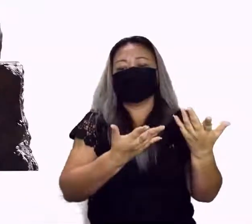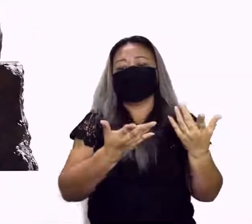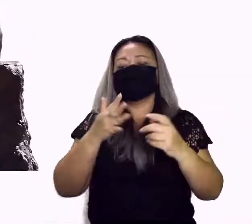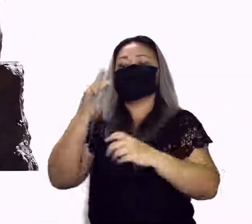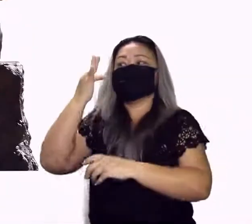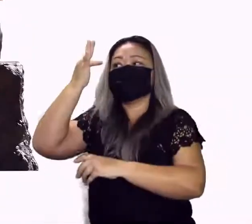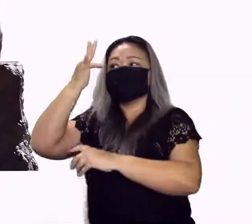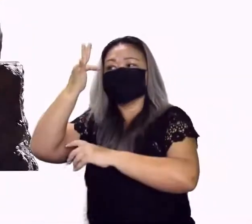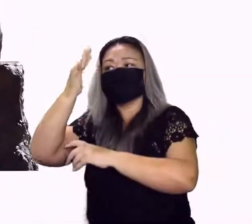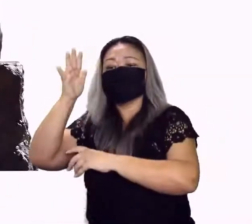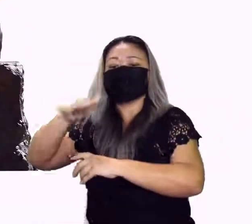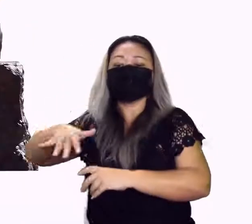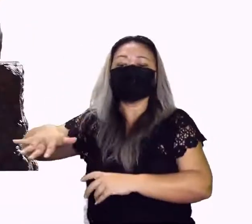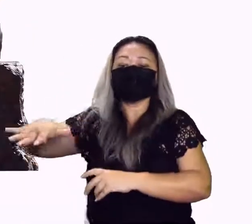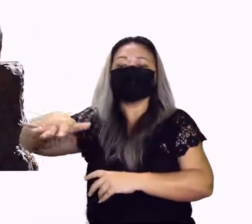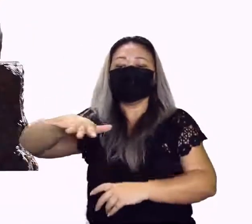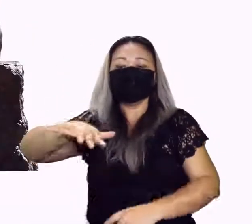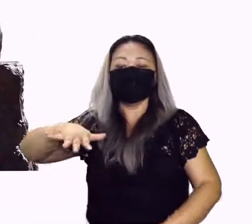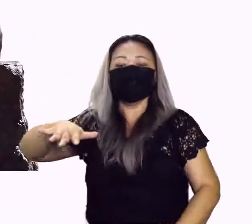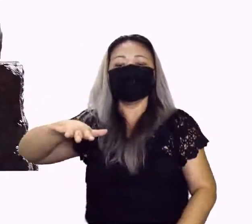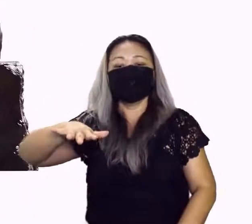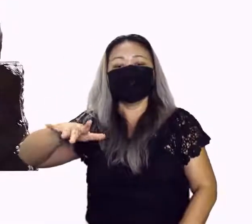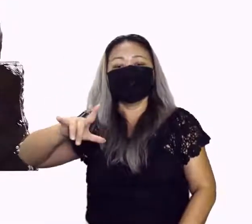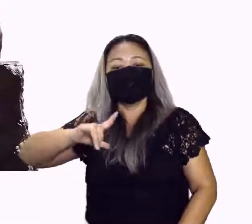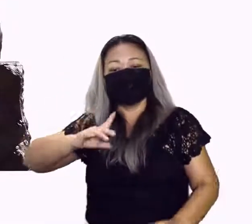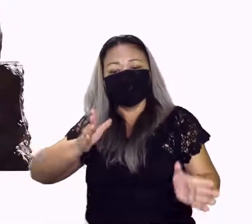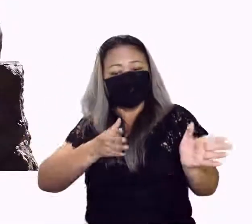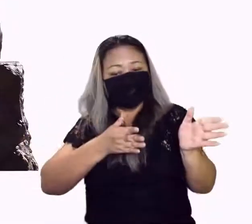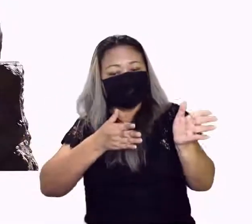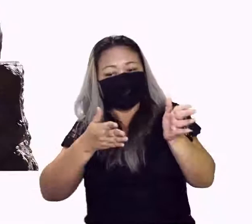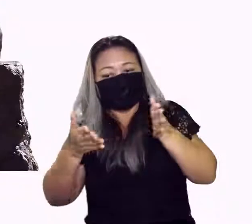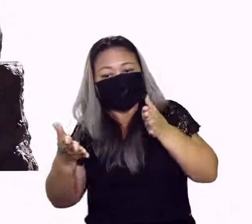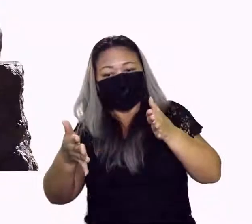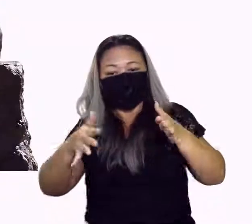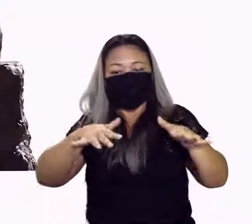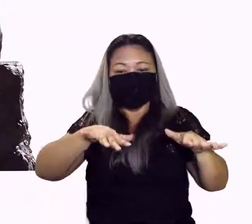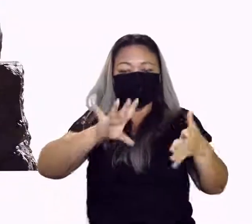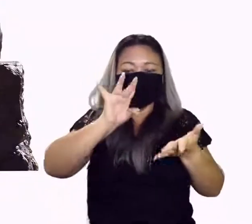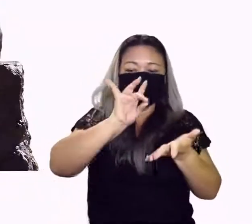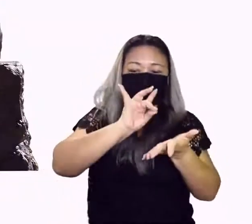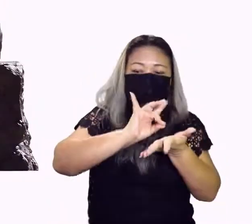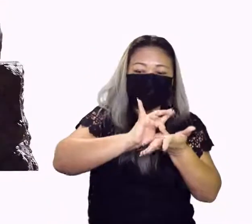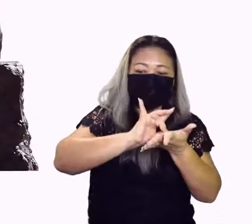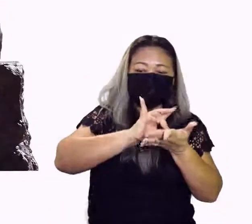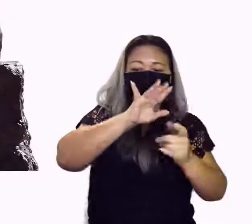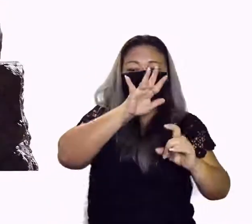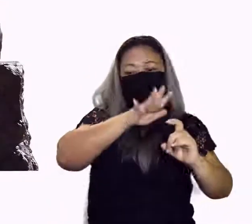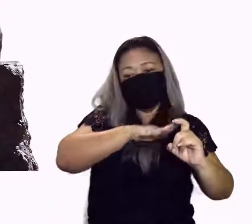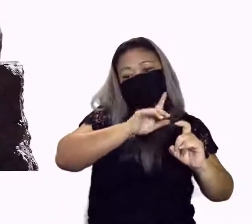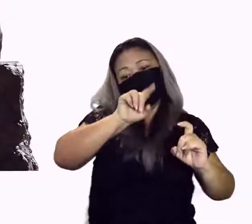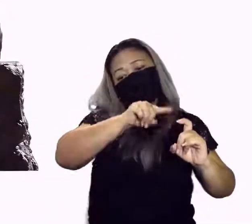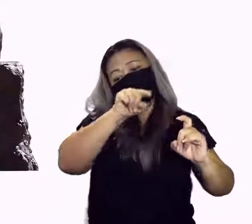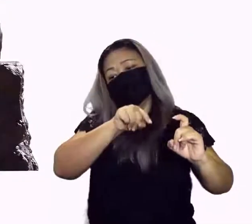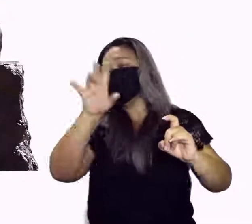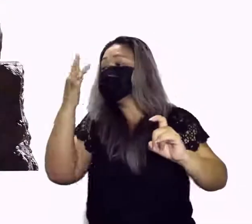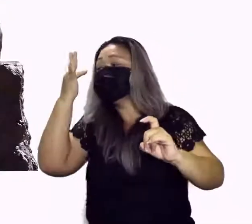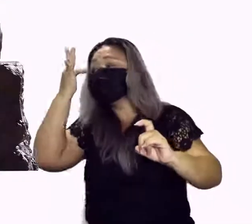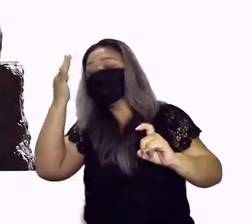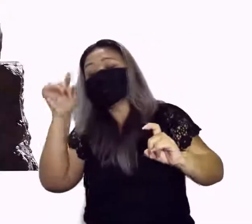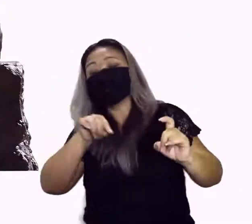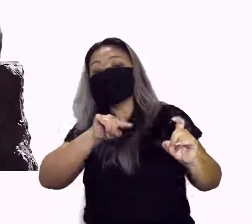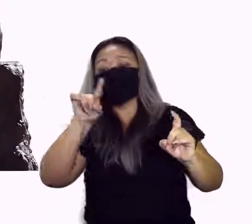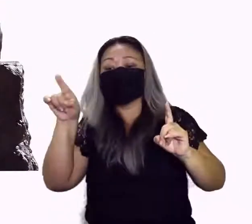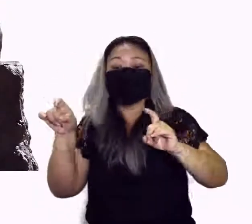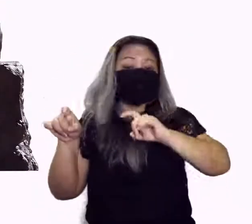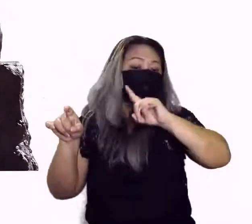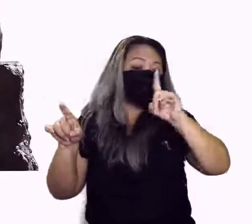a filosofia nesse meio, ela até passa. Estamos numa verdade entre o meio, será que é os mitos, será que é a filosofia?